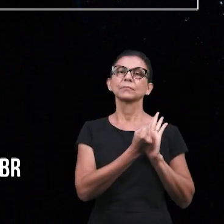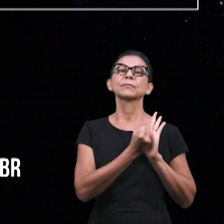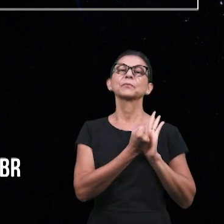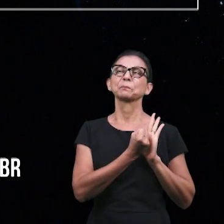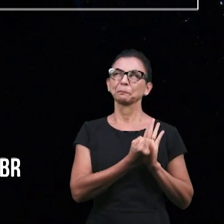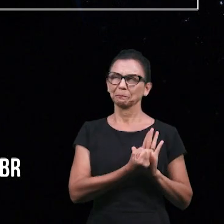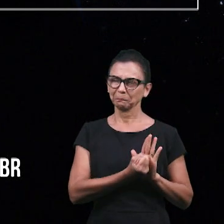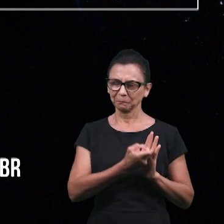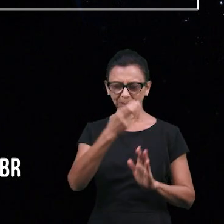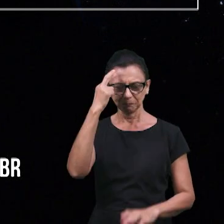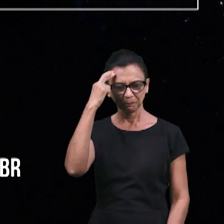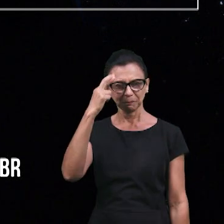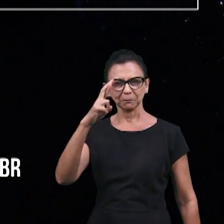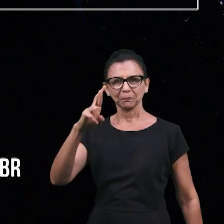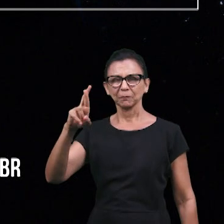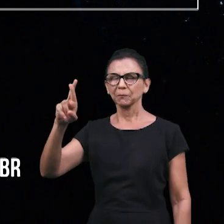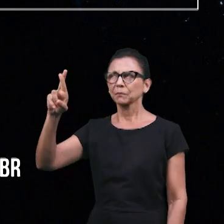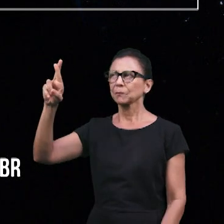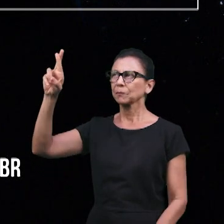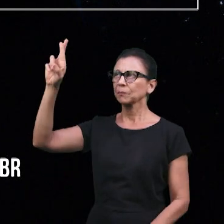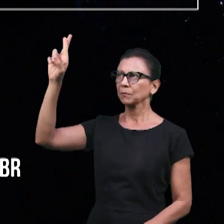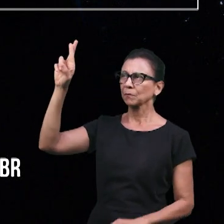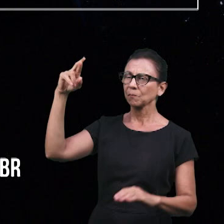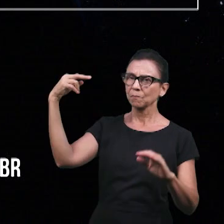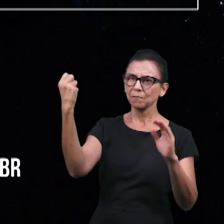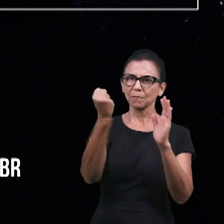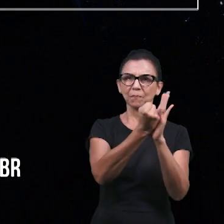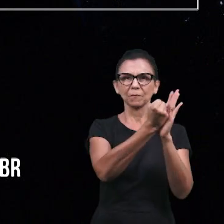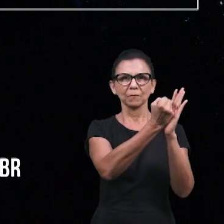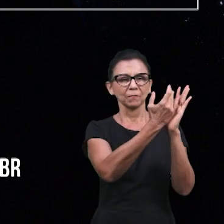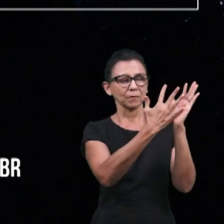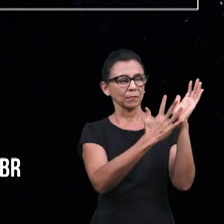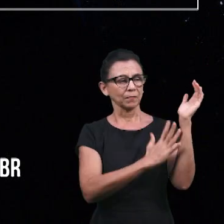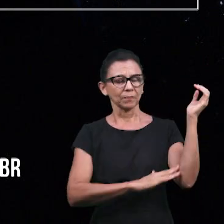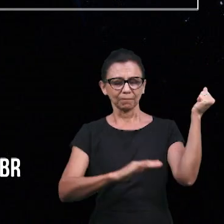teu sangue sobre mim,